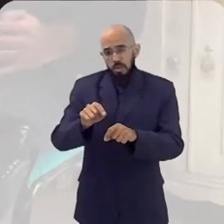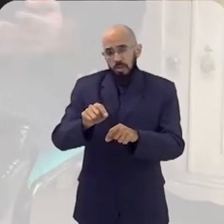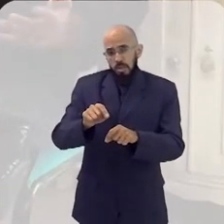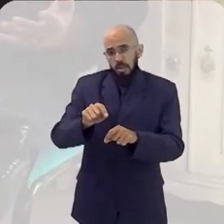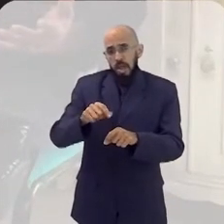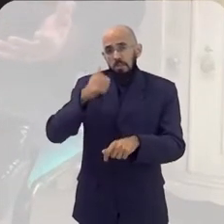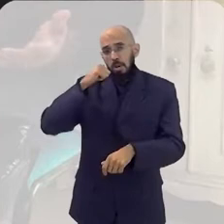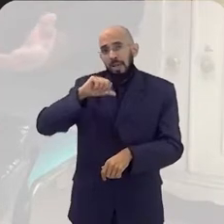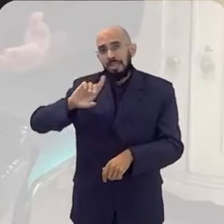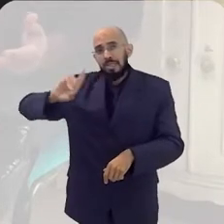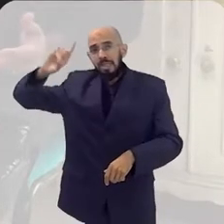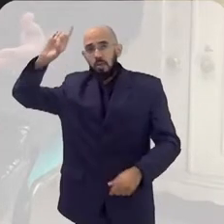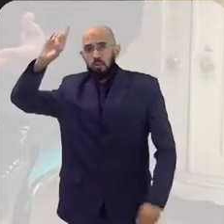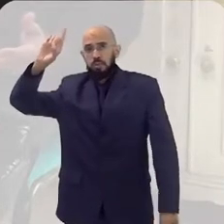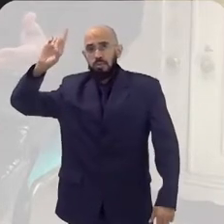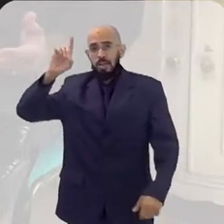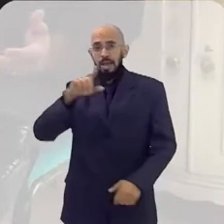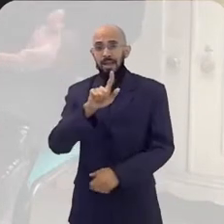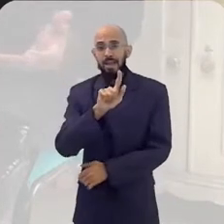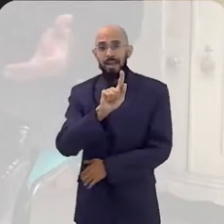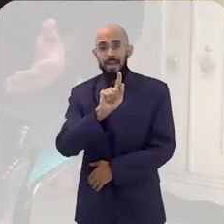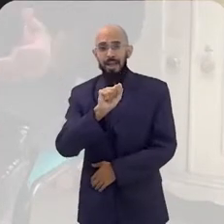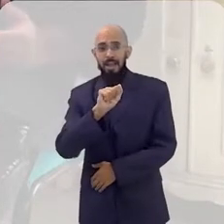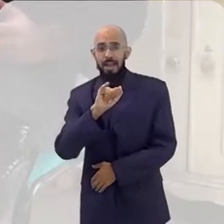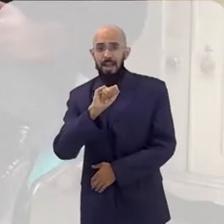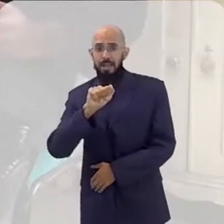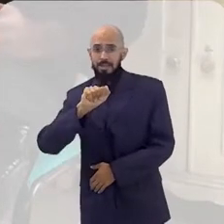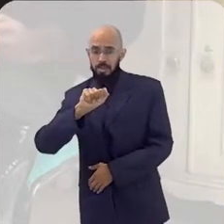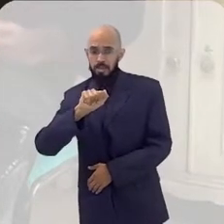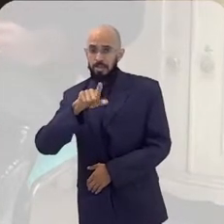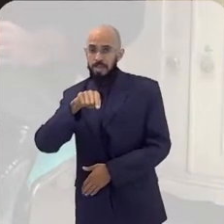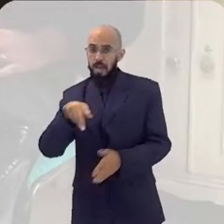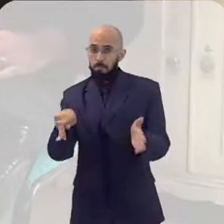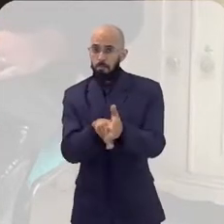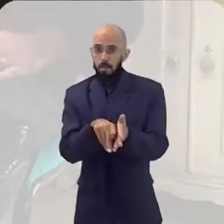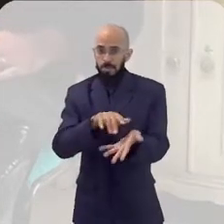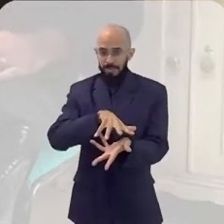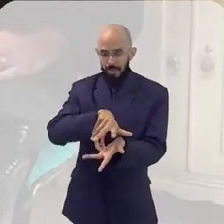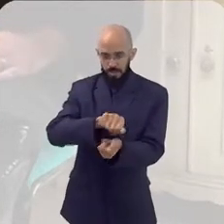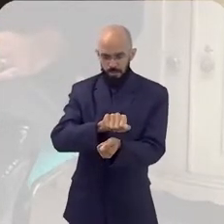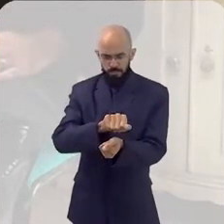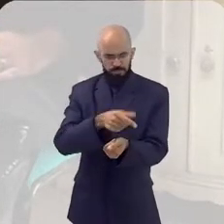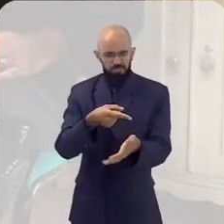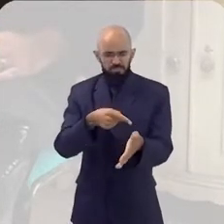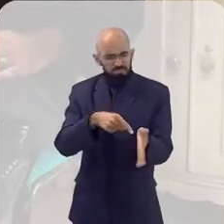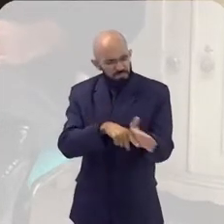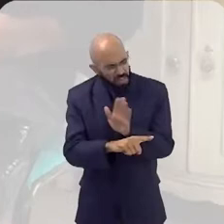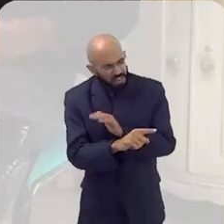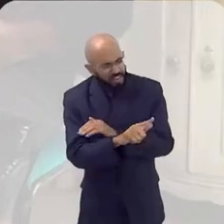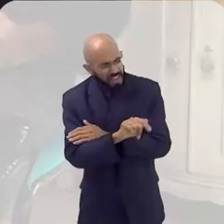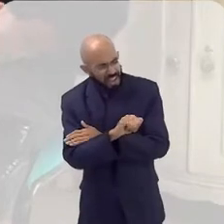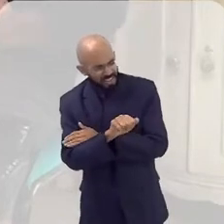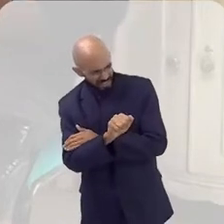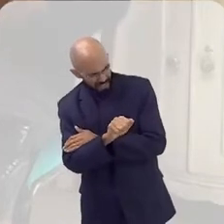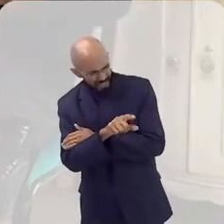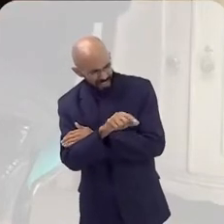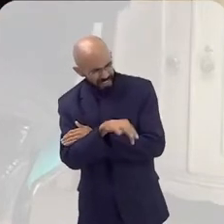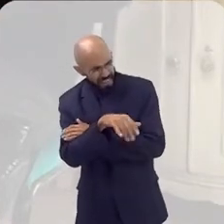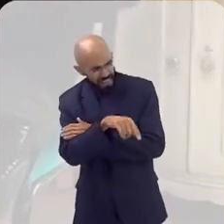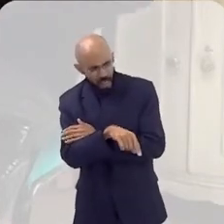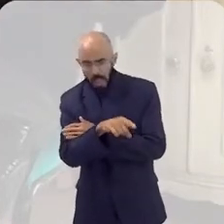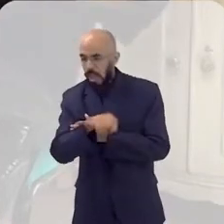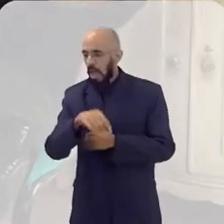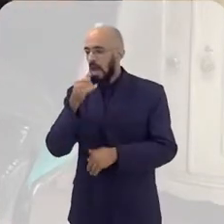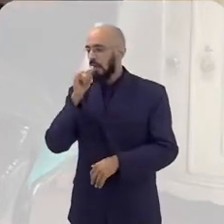primeiro pela própria deusa, né? Gaia é a própria terra. Quem é a deusa Gaia? É a própria terra, né? Certo. É